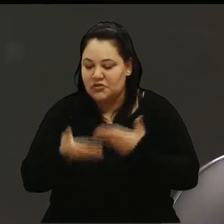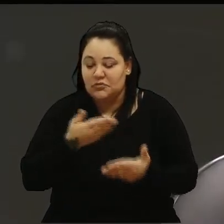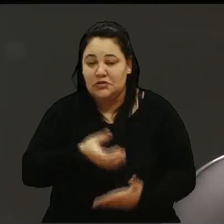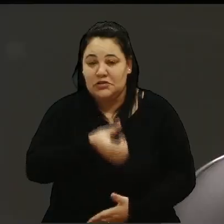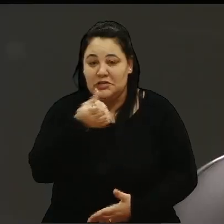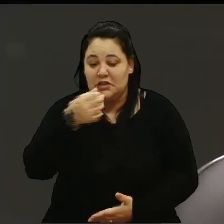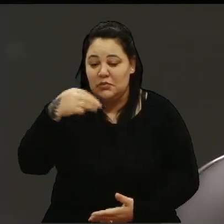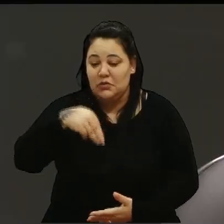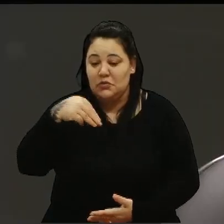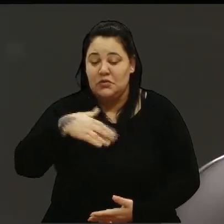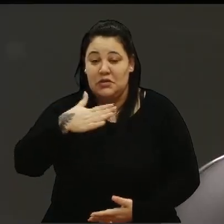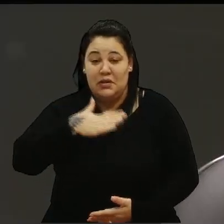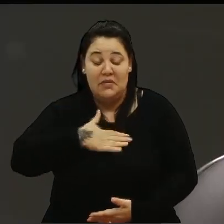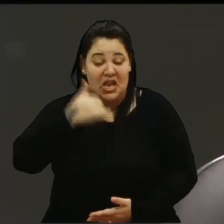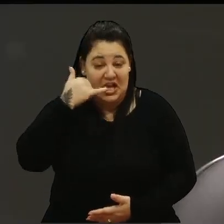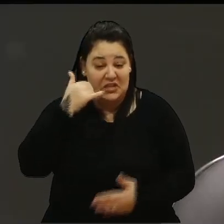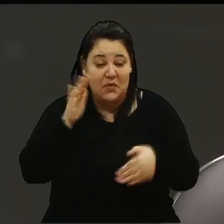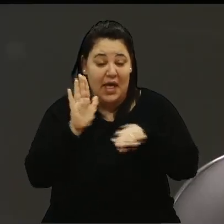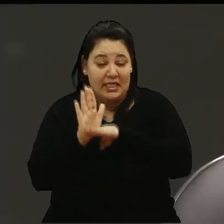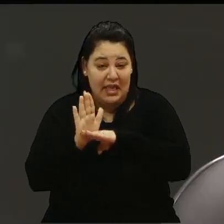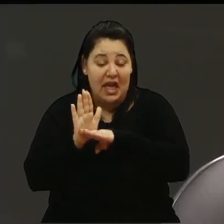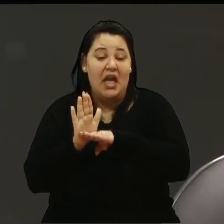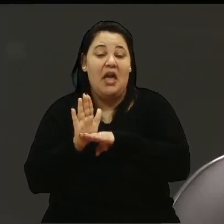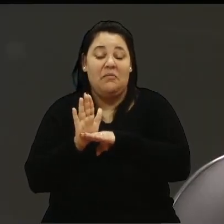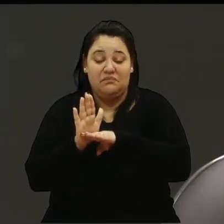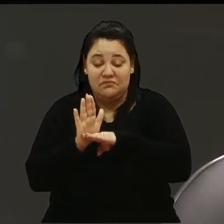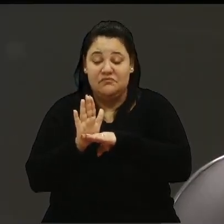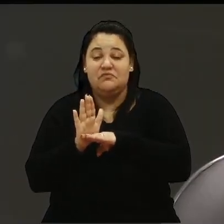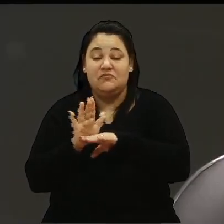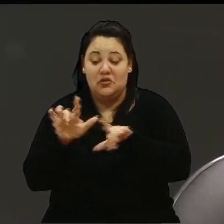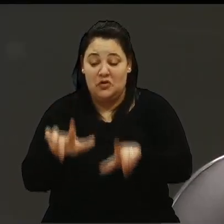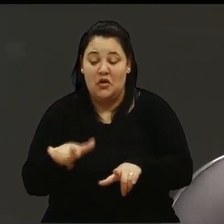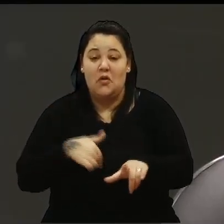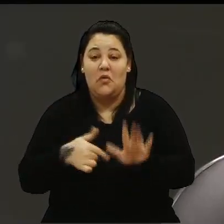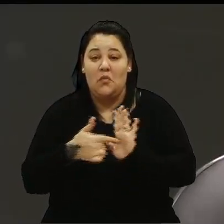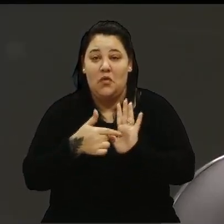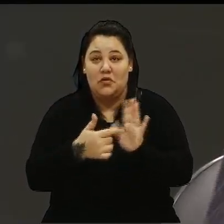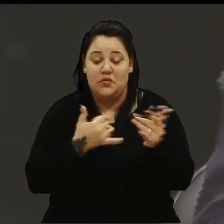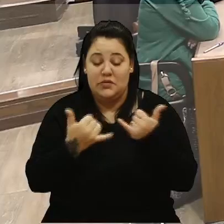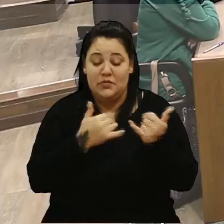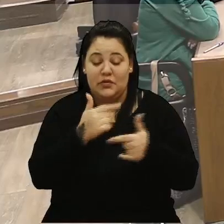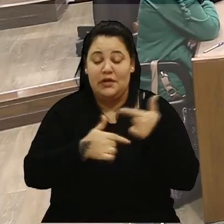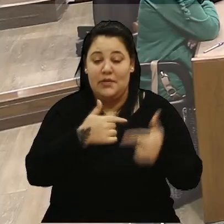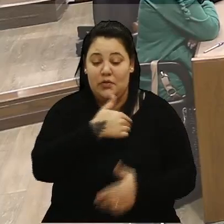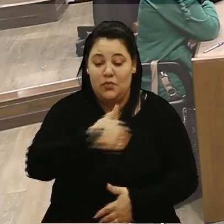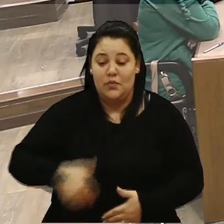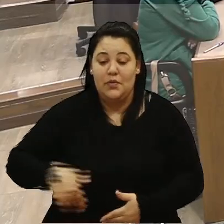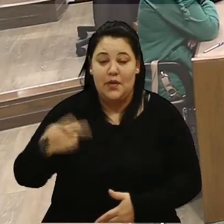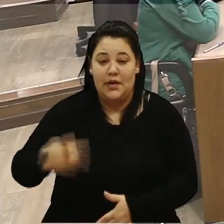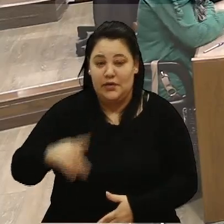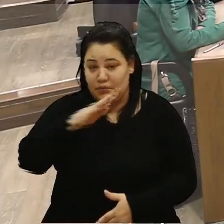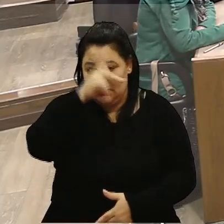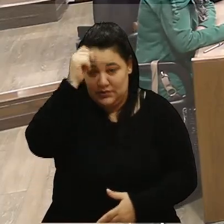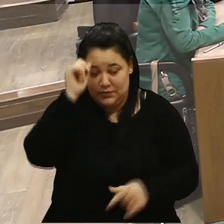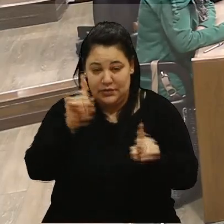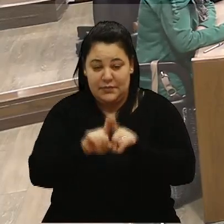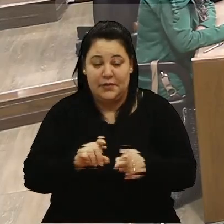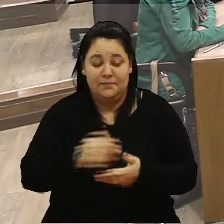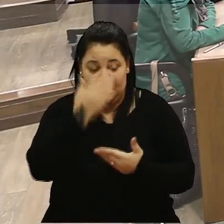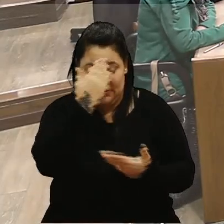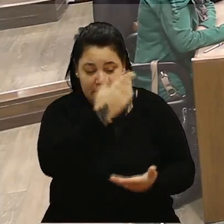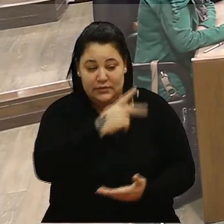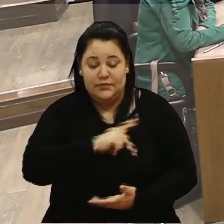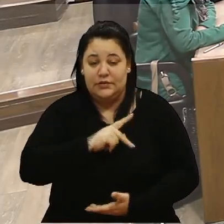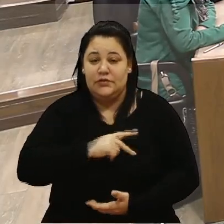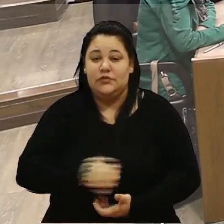a minha ligação e a chegada ao local mostra um exemplo do serviço público ao nosso município. Obrigado, presidente. Obrigado, vereador Cláudio